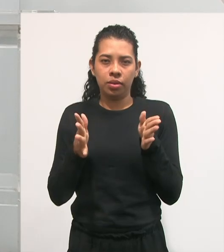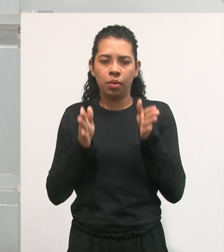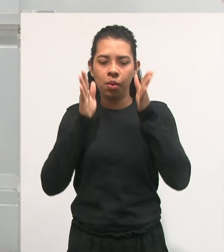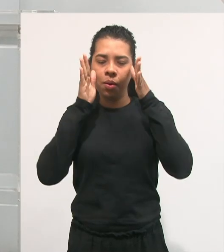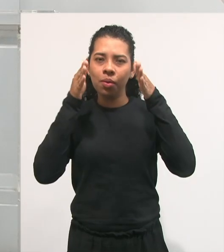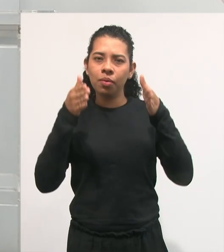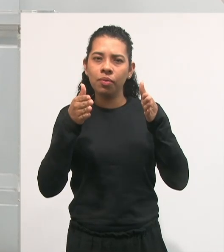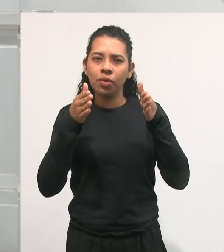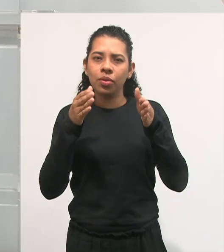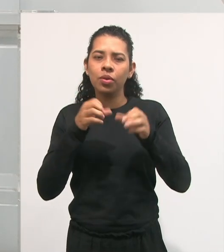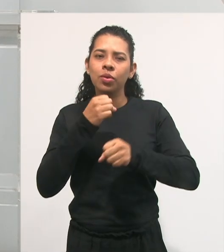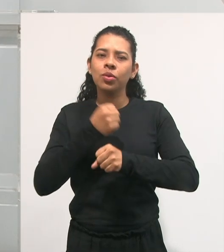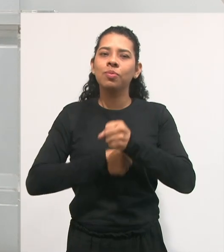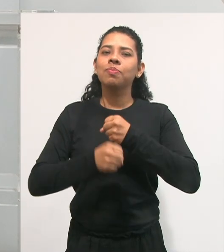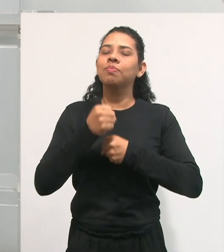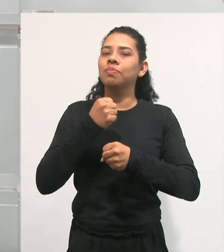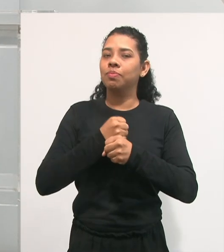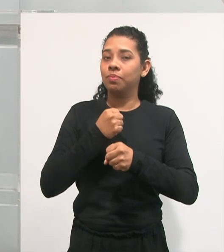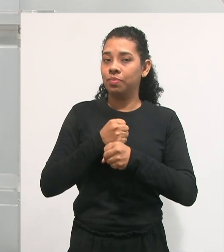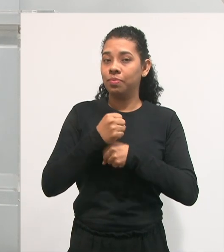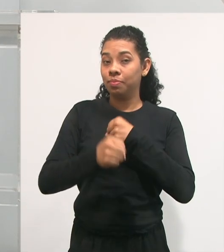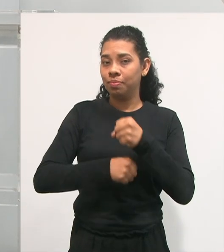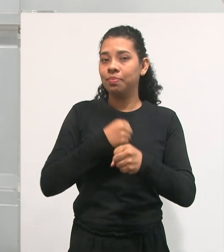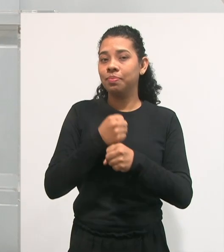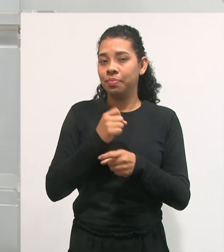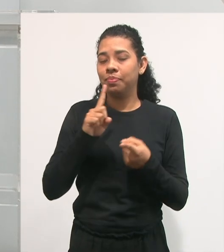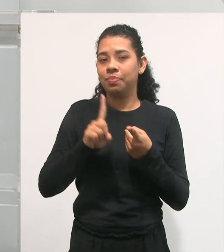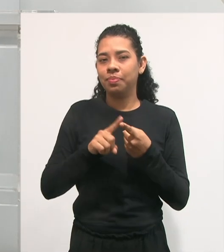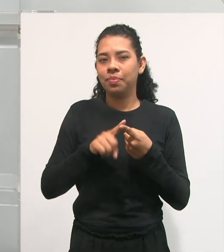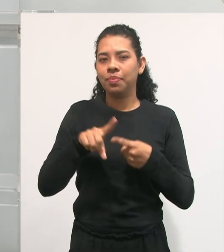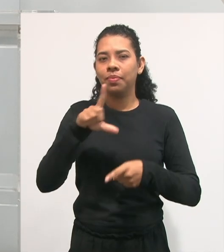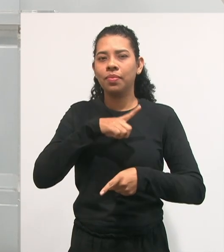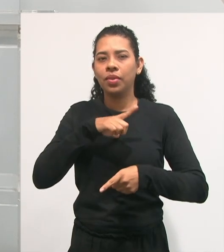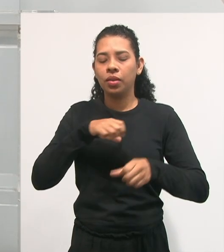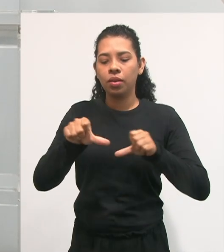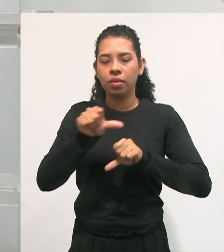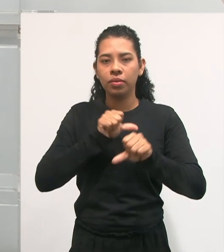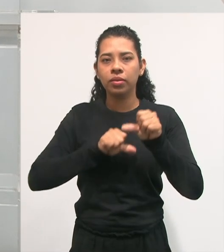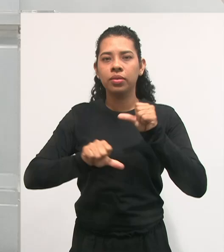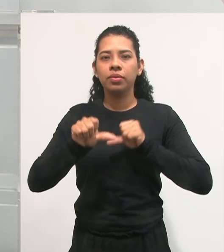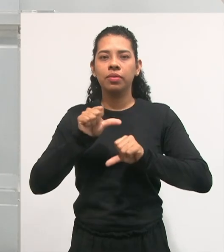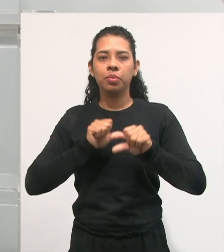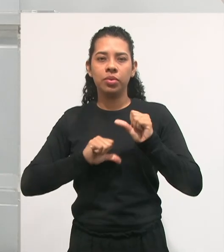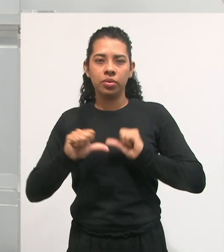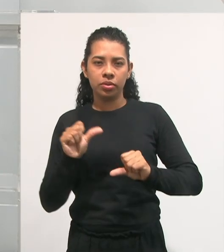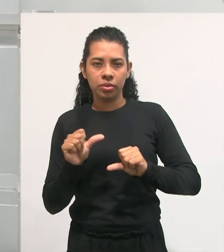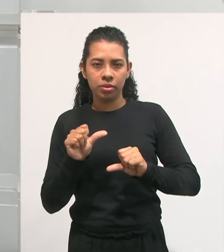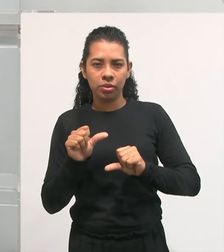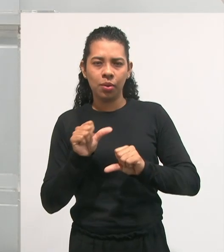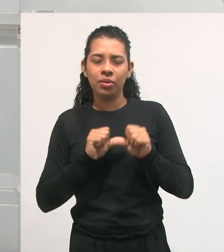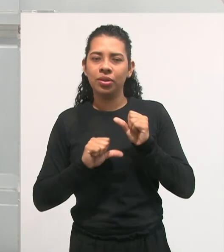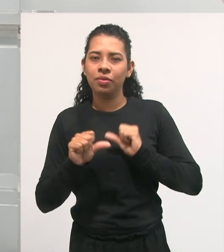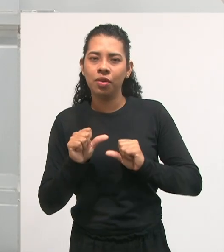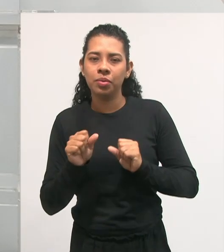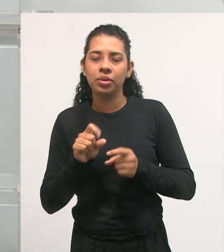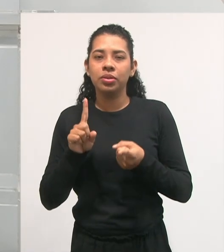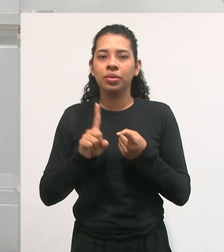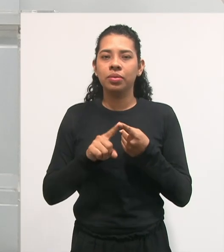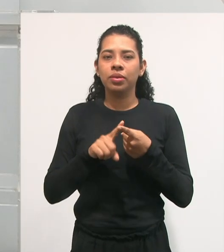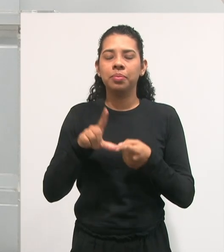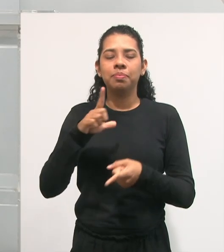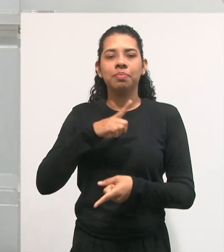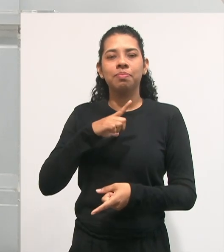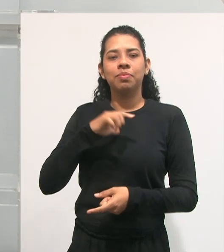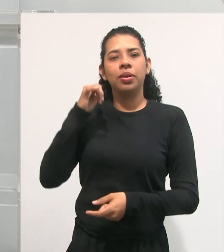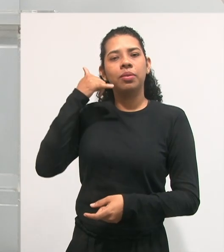tido uma evolução nessa área de comunicação, com o advento dessa revolução 4.0, em que temos os